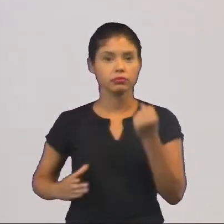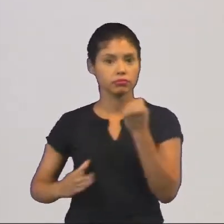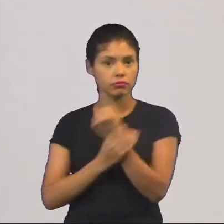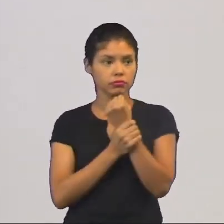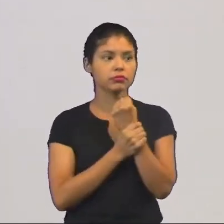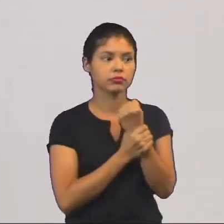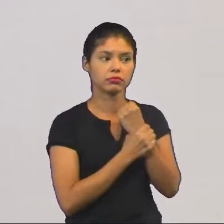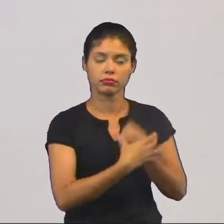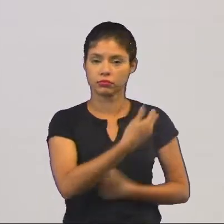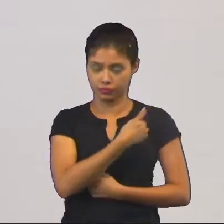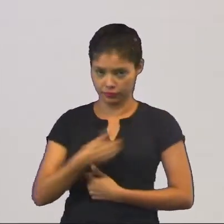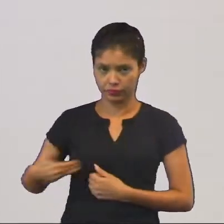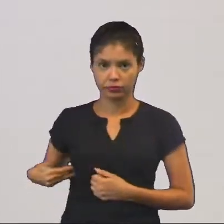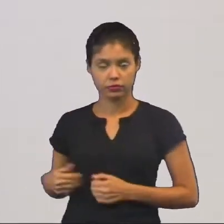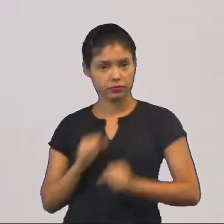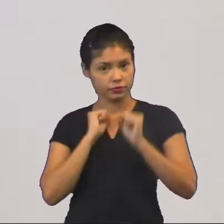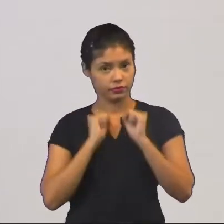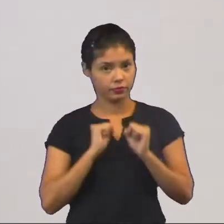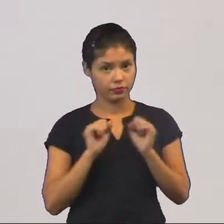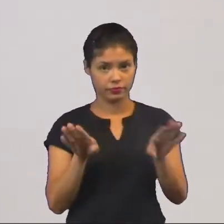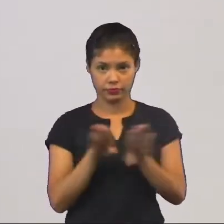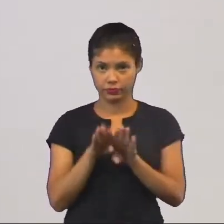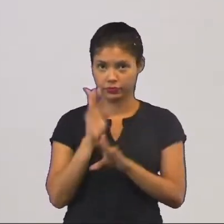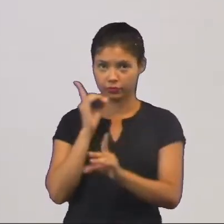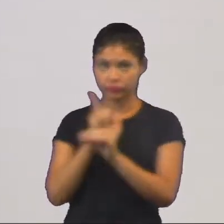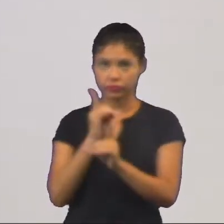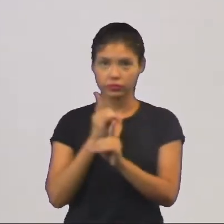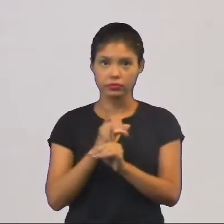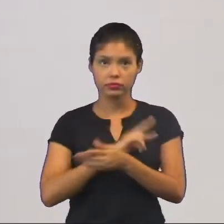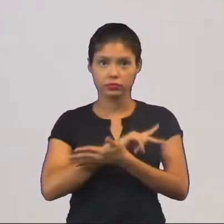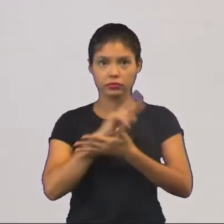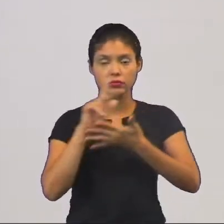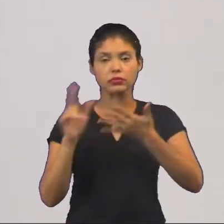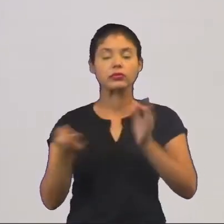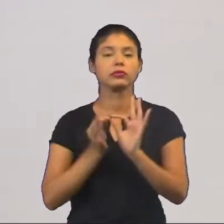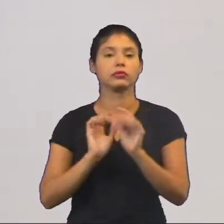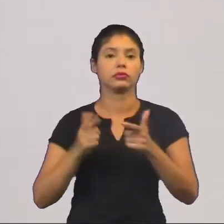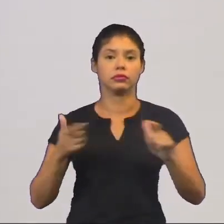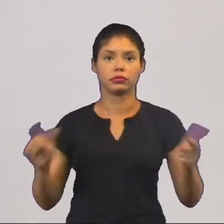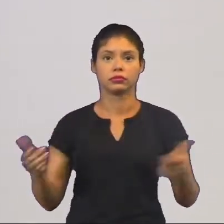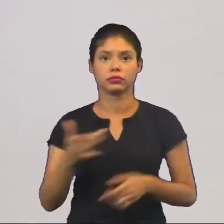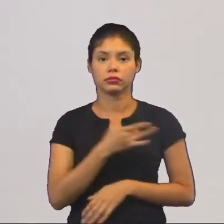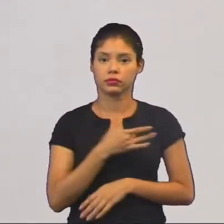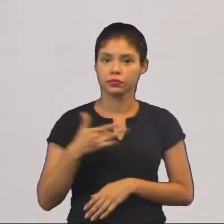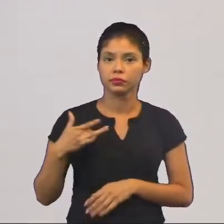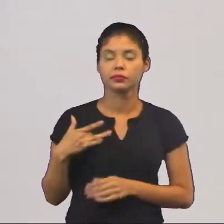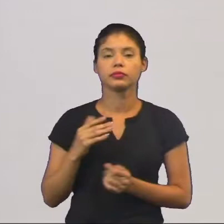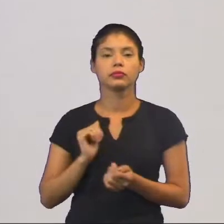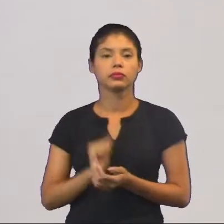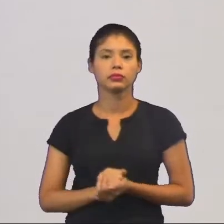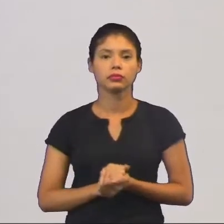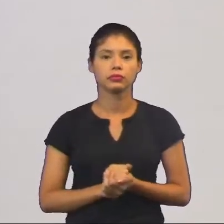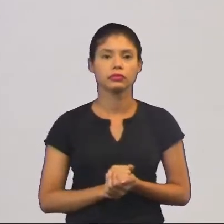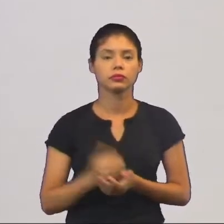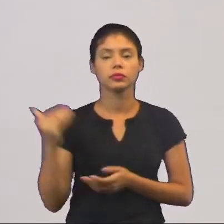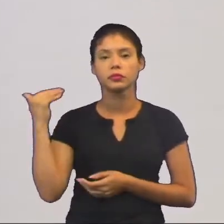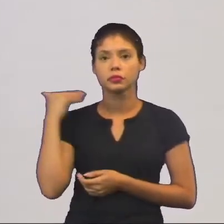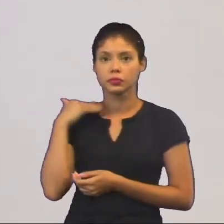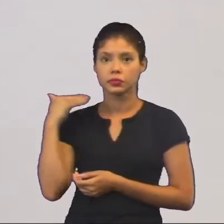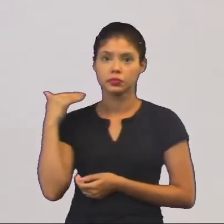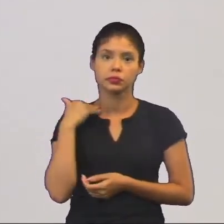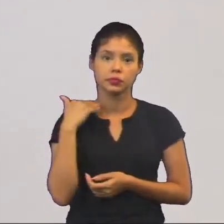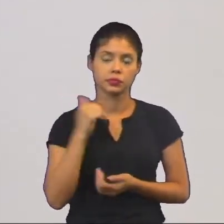segurança pública. Também podemos encontrar aqui um vasto serviço de saúde, serviços